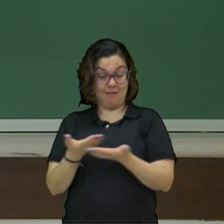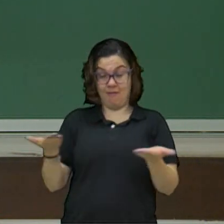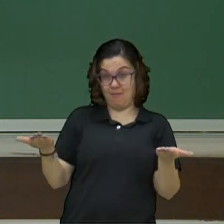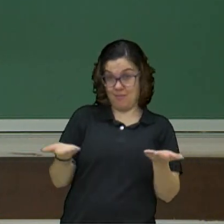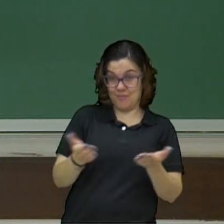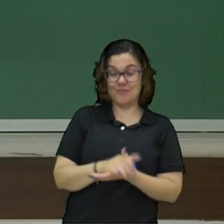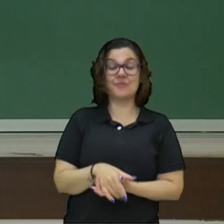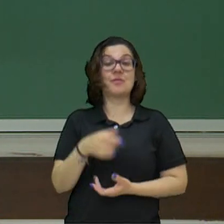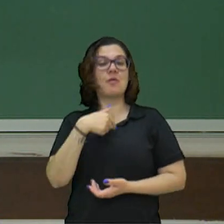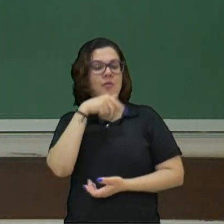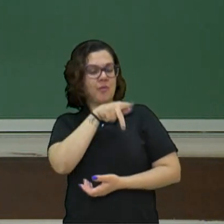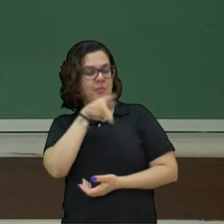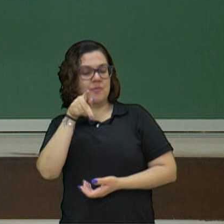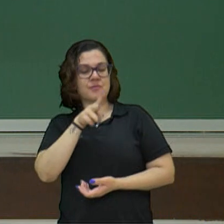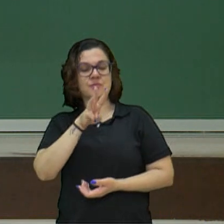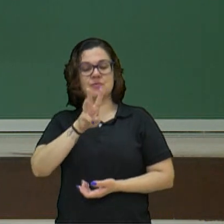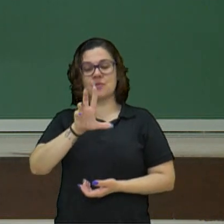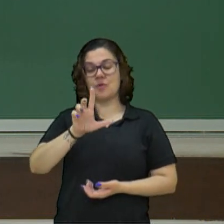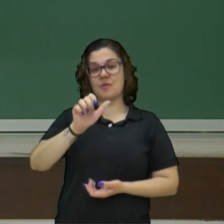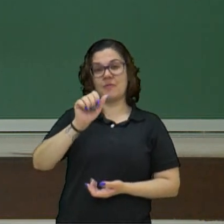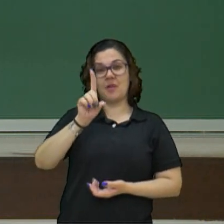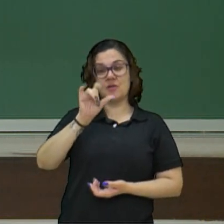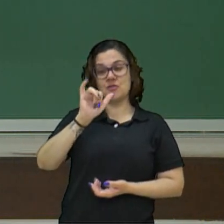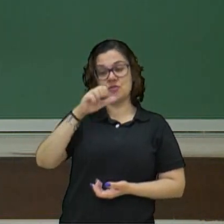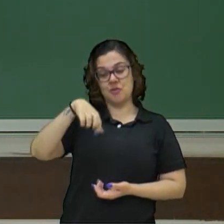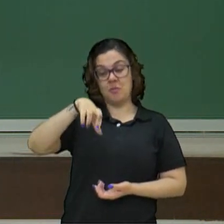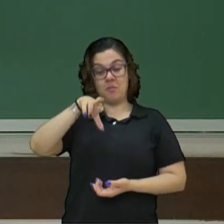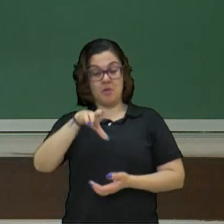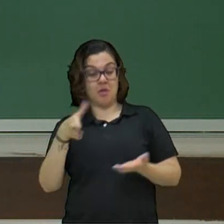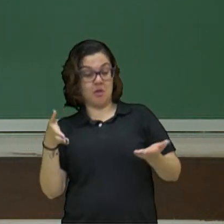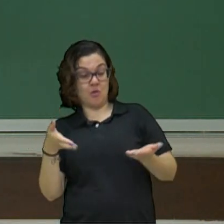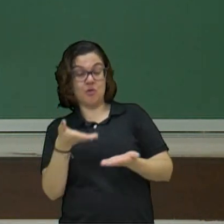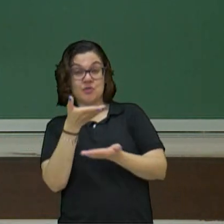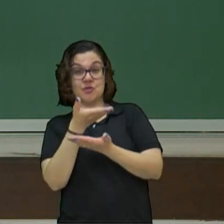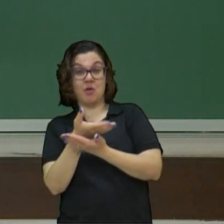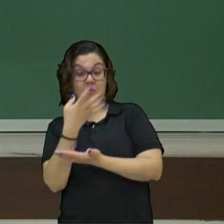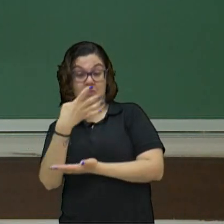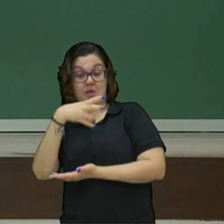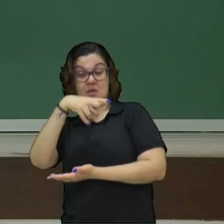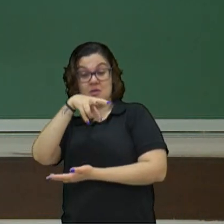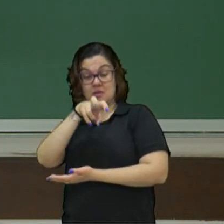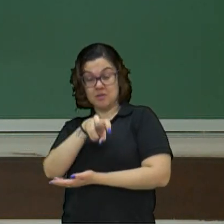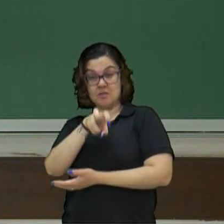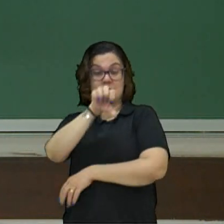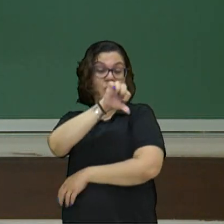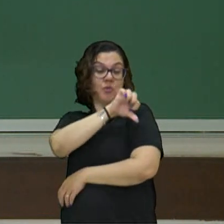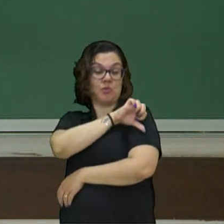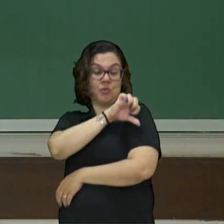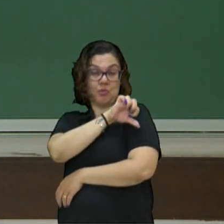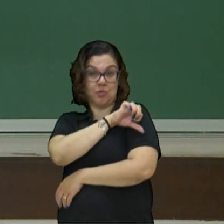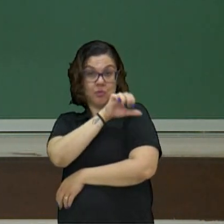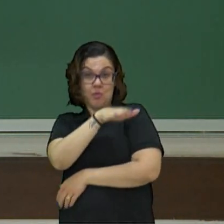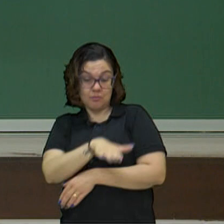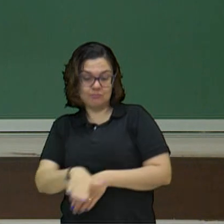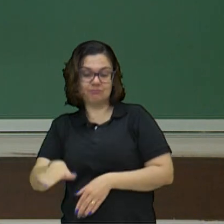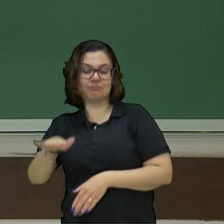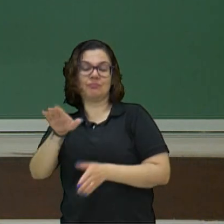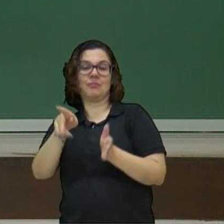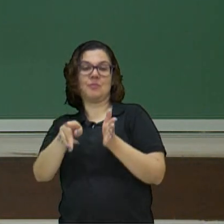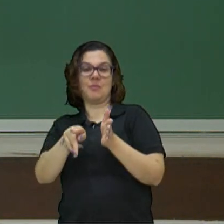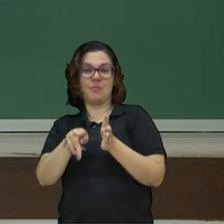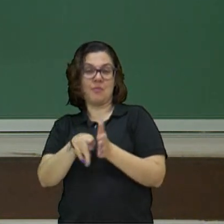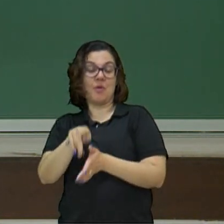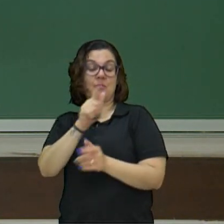para a de hoje eu sou o professor wladimir trevizani e essa é a aula de número 45 para o 9º ano do ensino fundamental